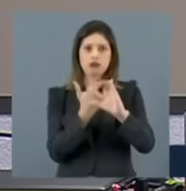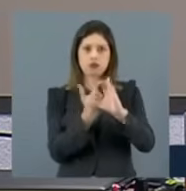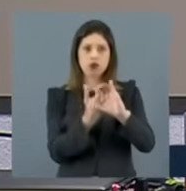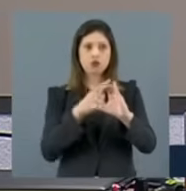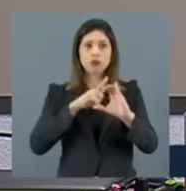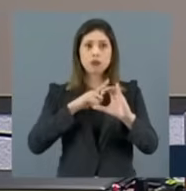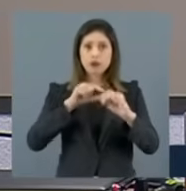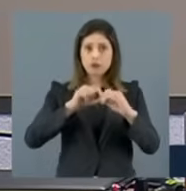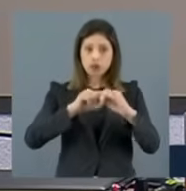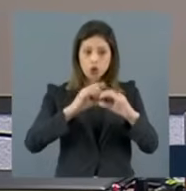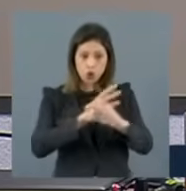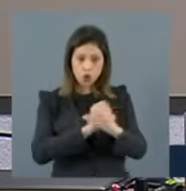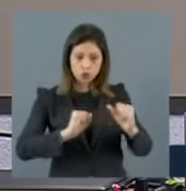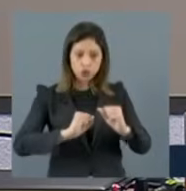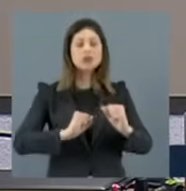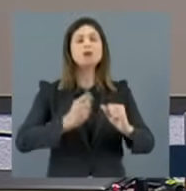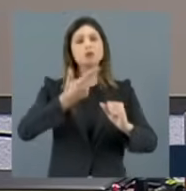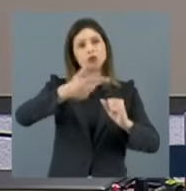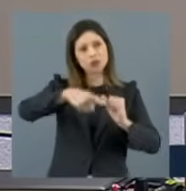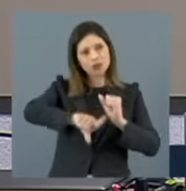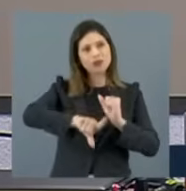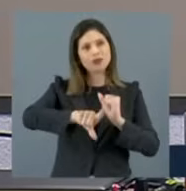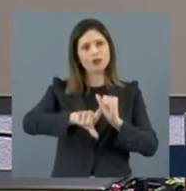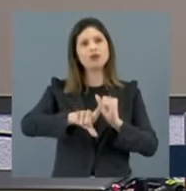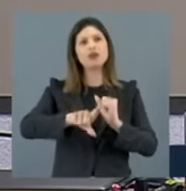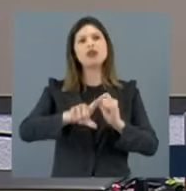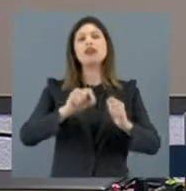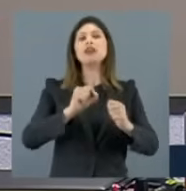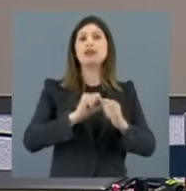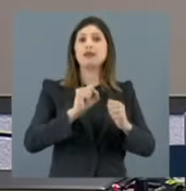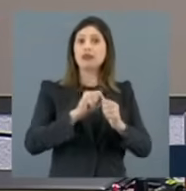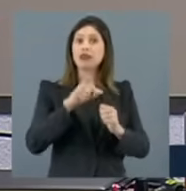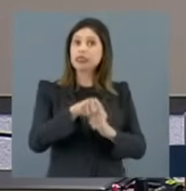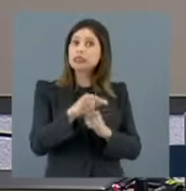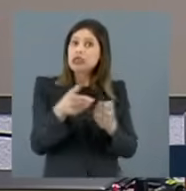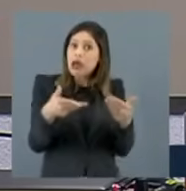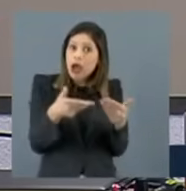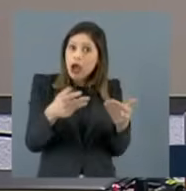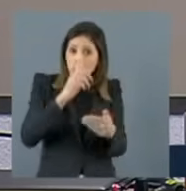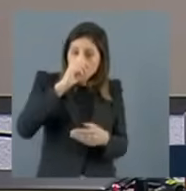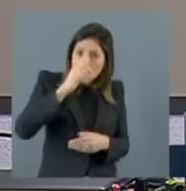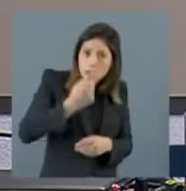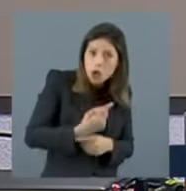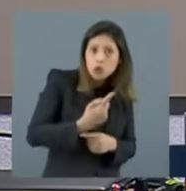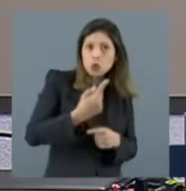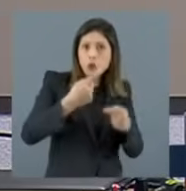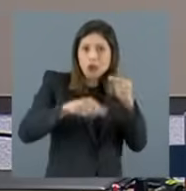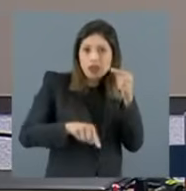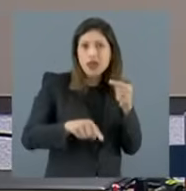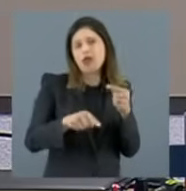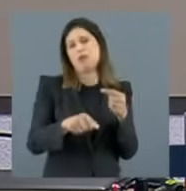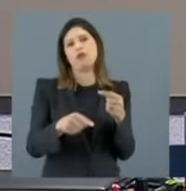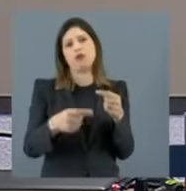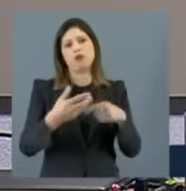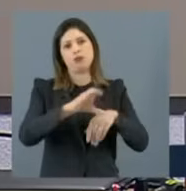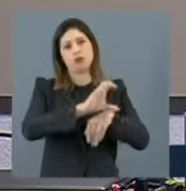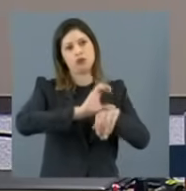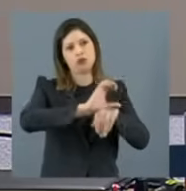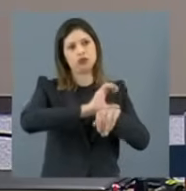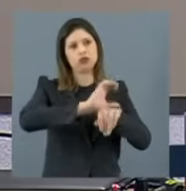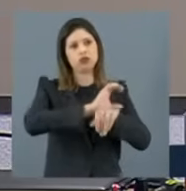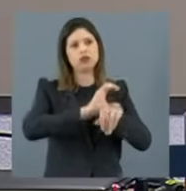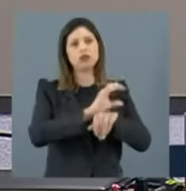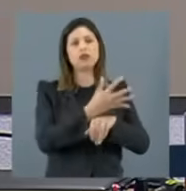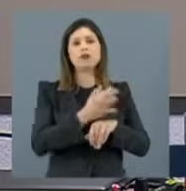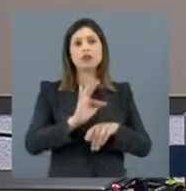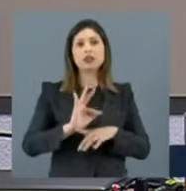Ou seja, censura prévia mais uma vez, que é condenada pela Constituição Federal.